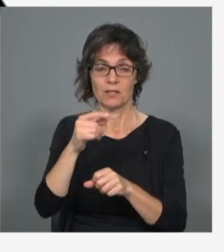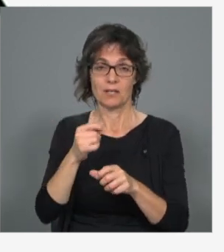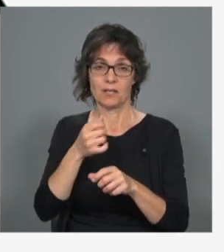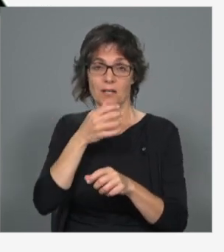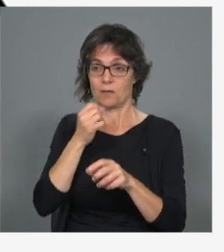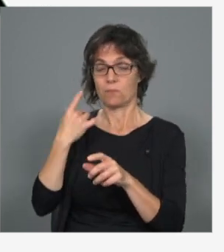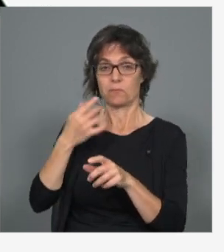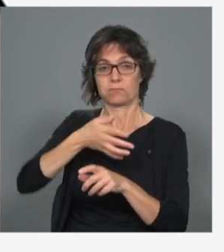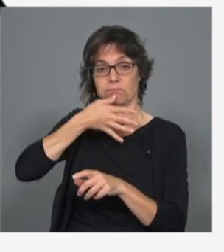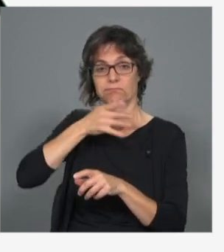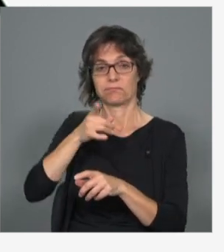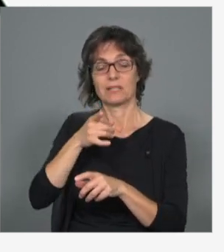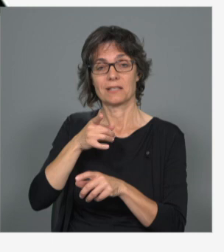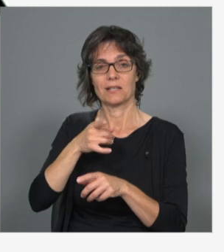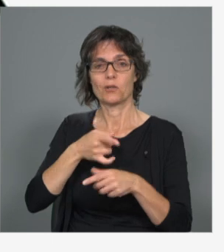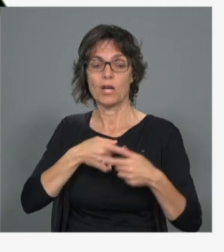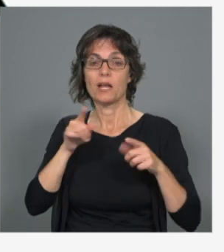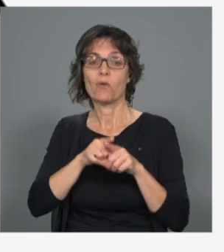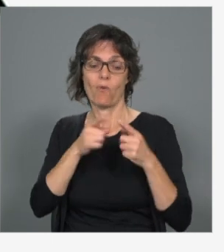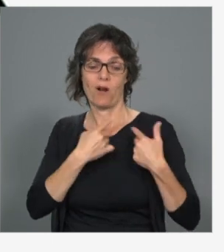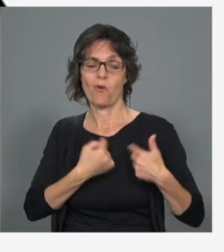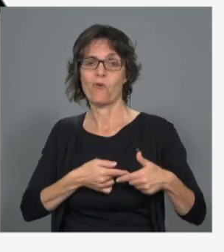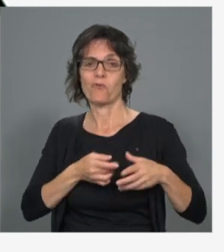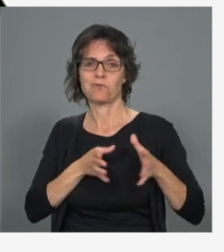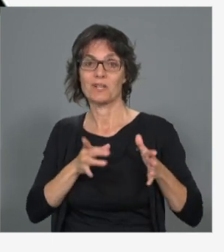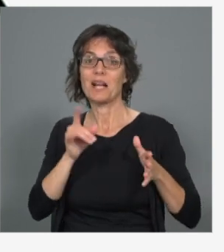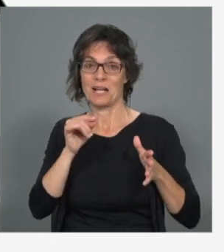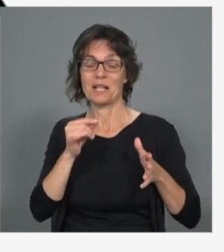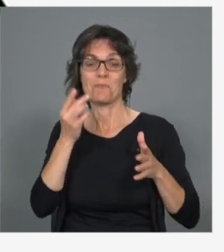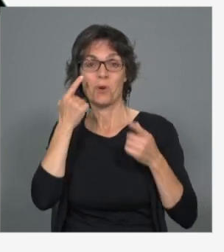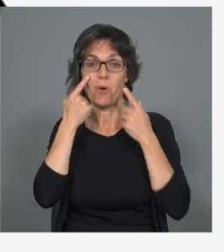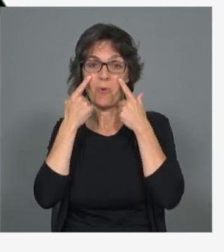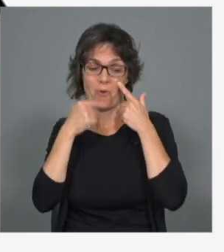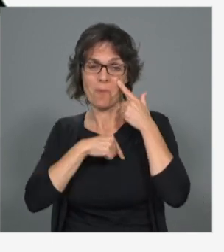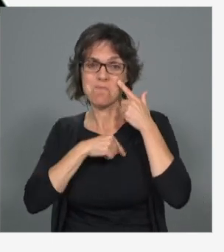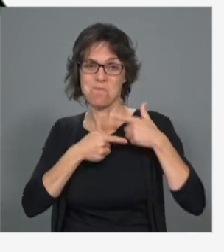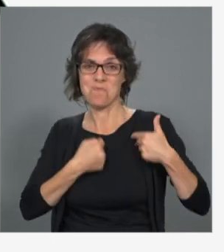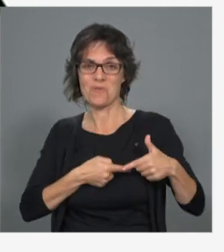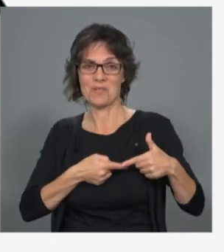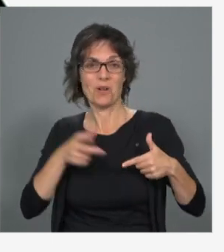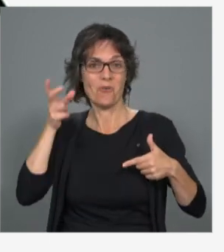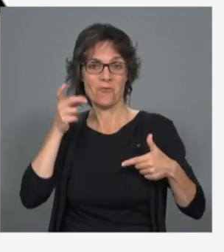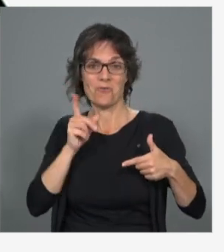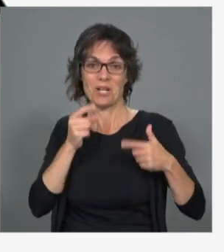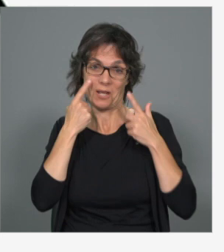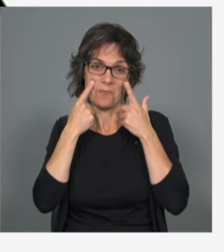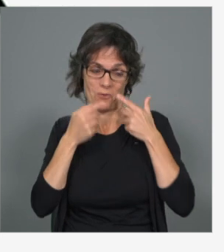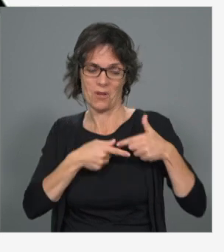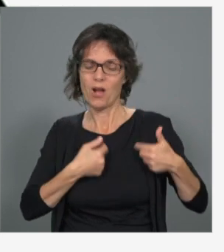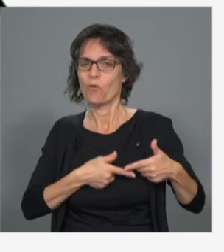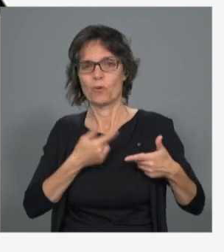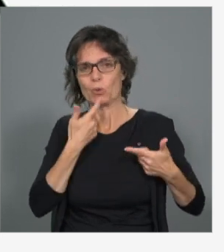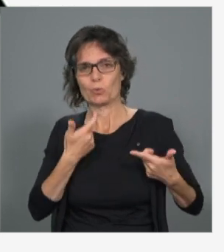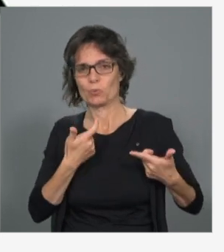do escutar com o ouvido do coração. Paulo aqui fala dos olhos também do coração, não apenas para escutar, para ver. Na